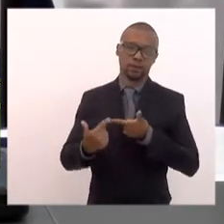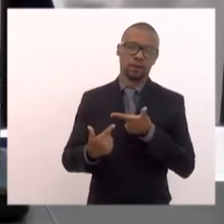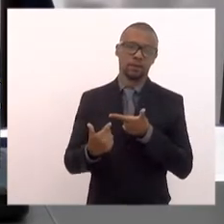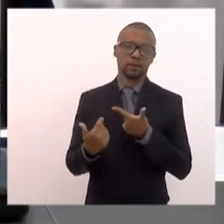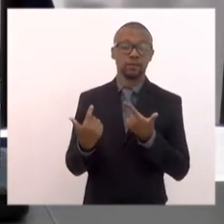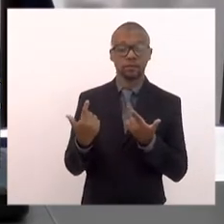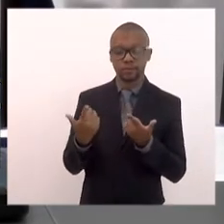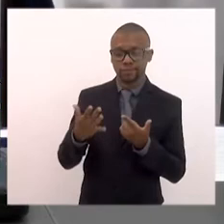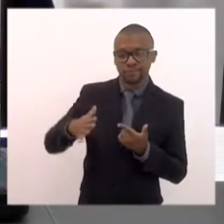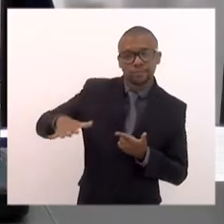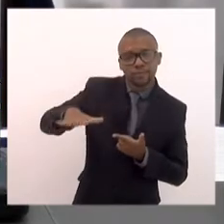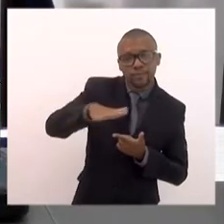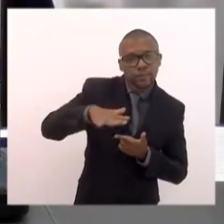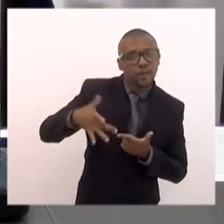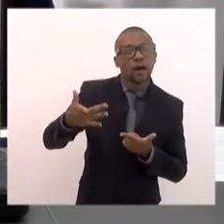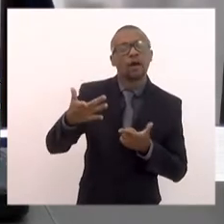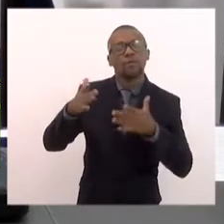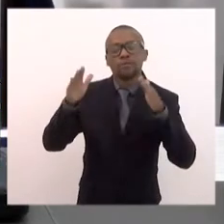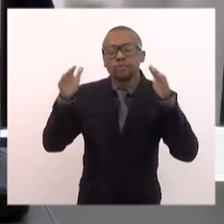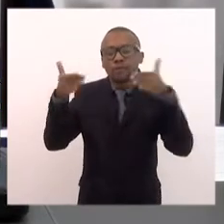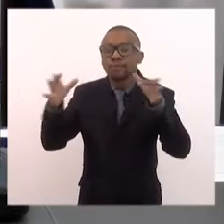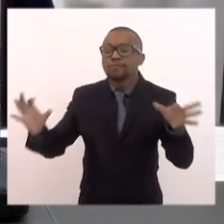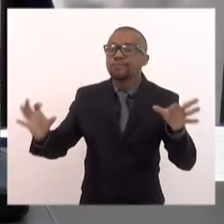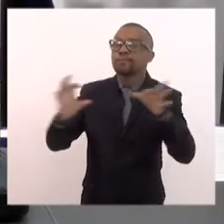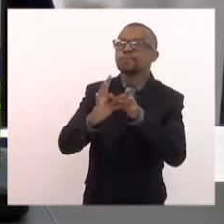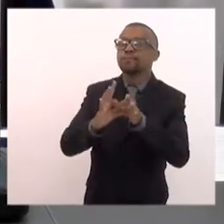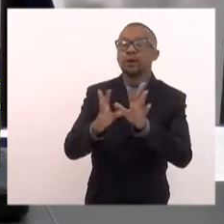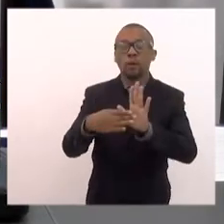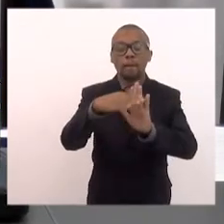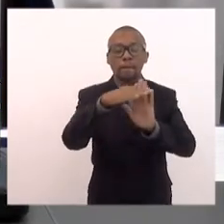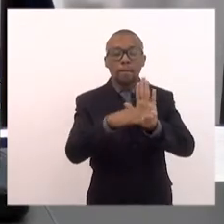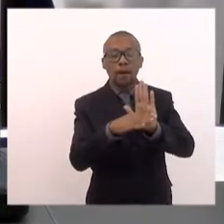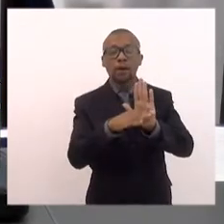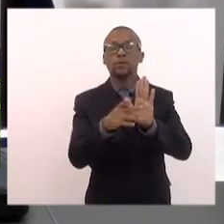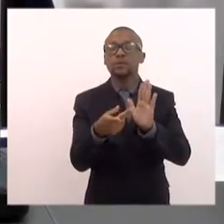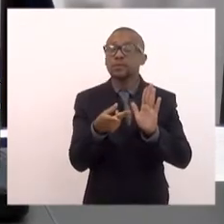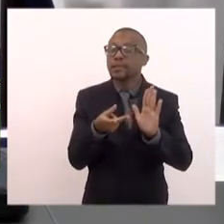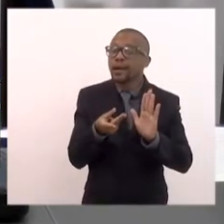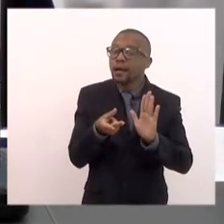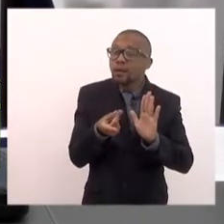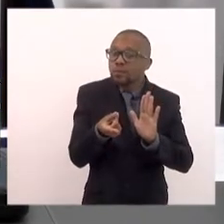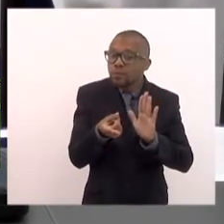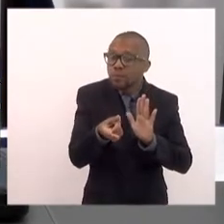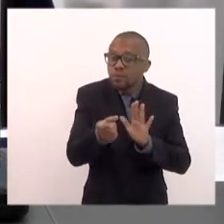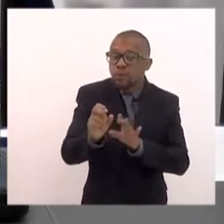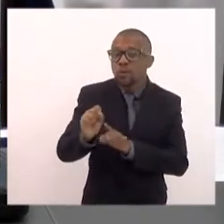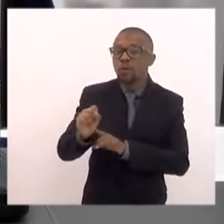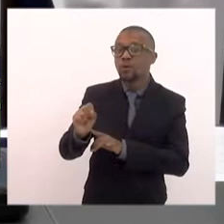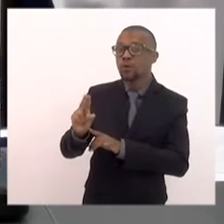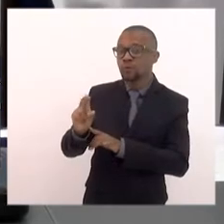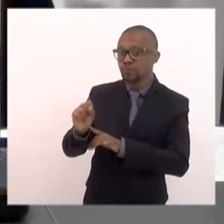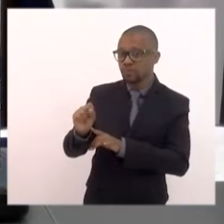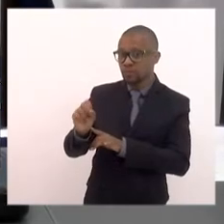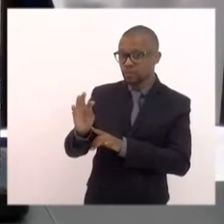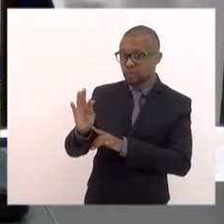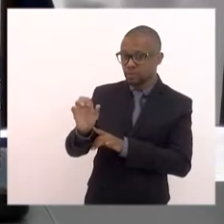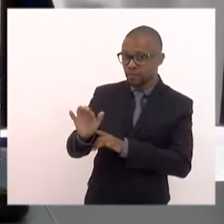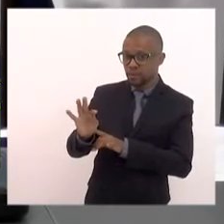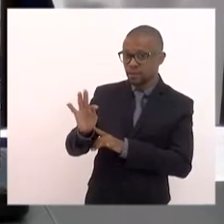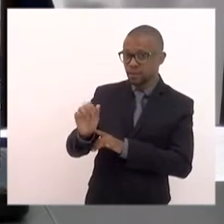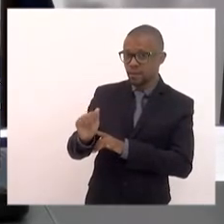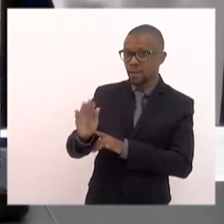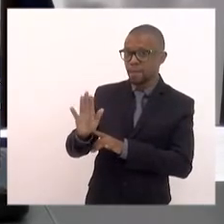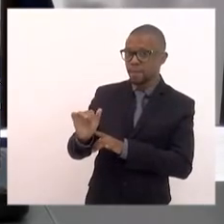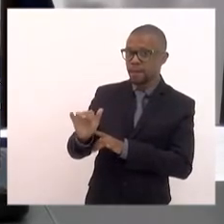em geral, muito sintonizadas com o princípio da sustentabilidade, né? São atividades em